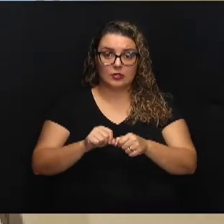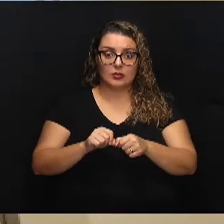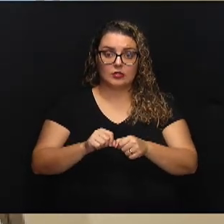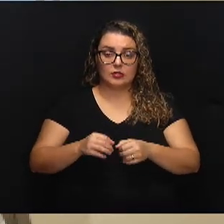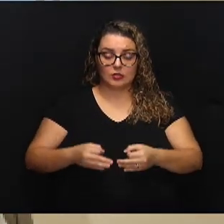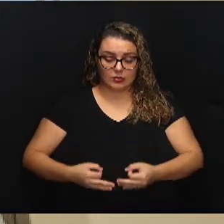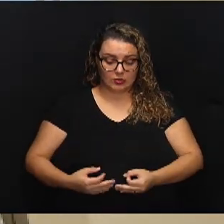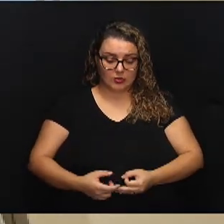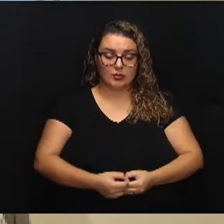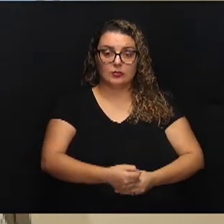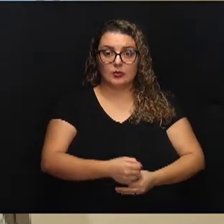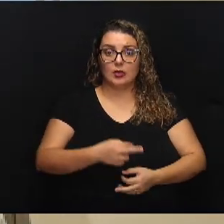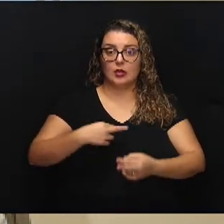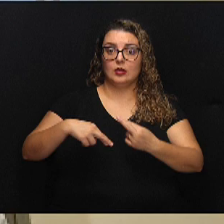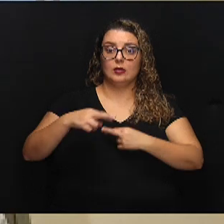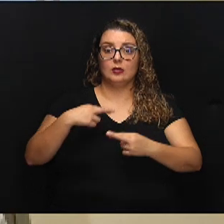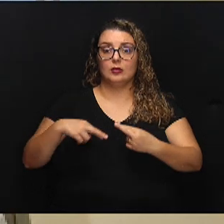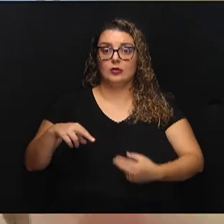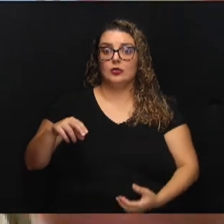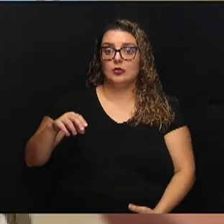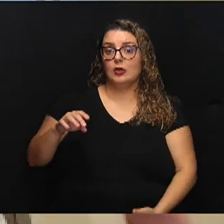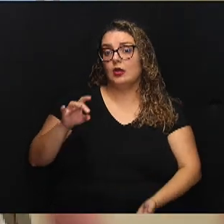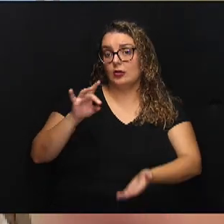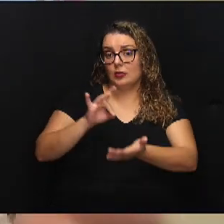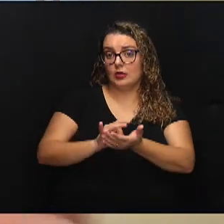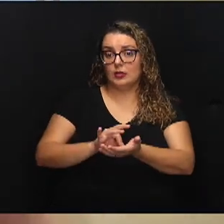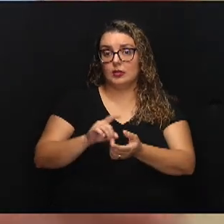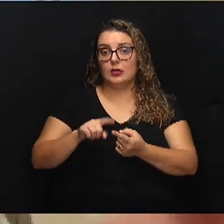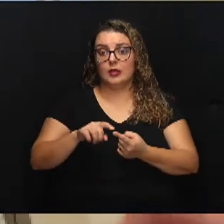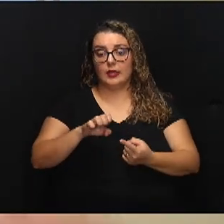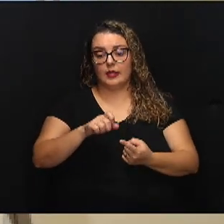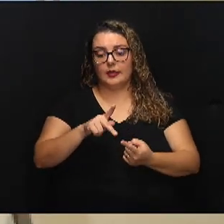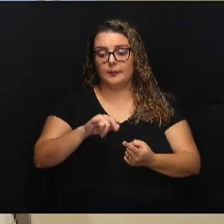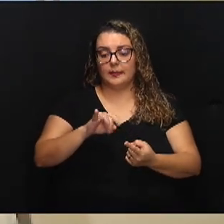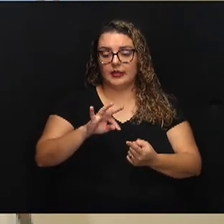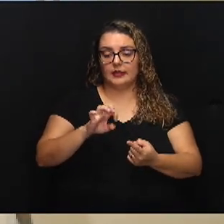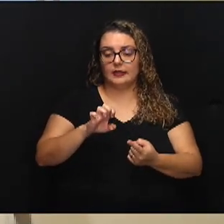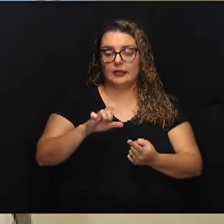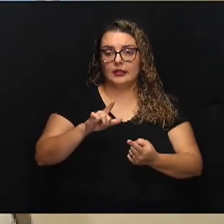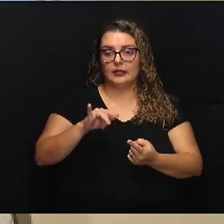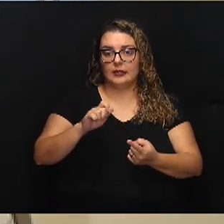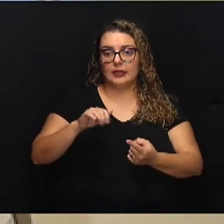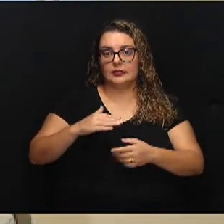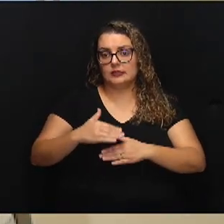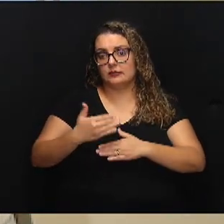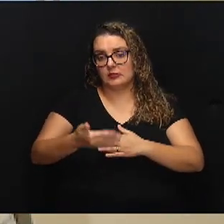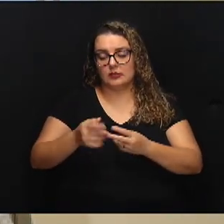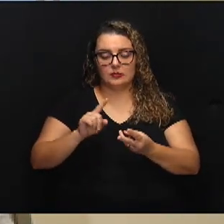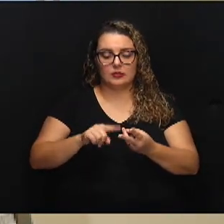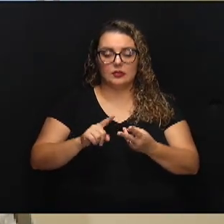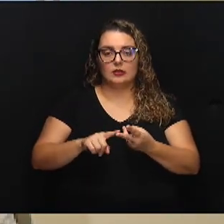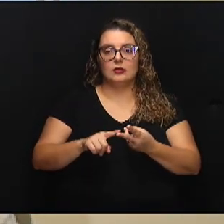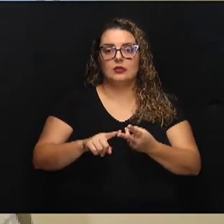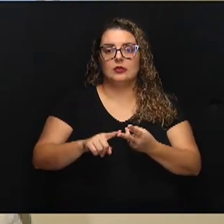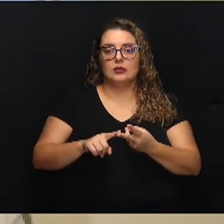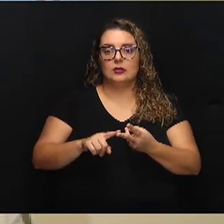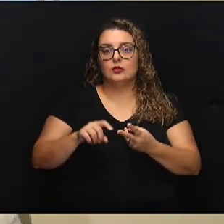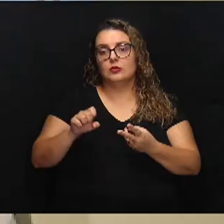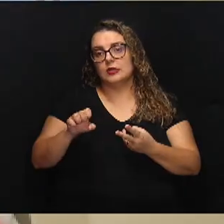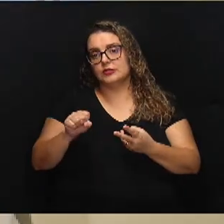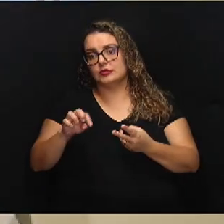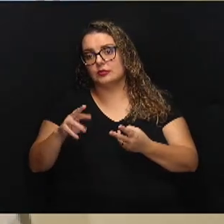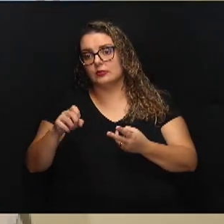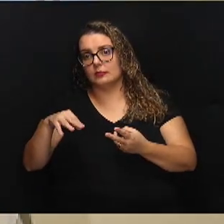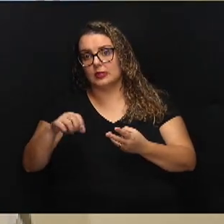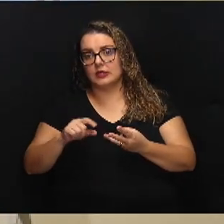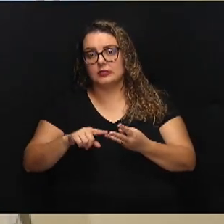ovário é com relação à sua origem. Então, os epiteliais, de superfície, os de células germinativas e os estromais. Quando